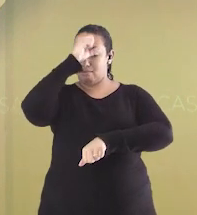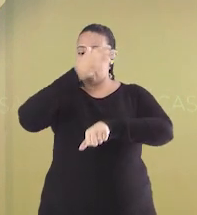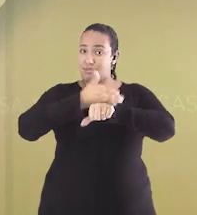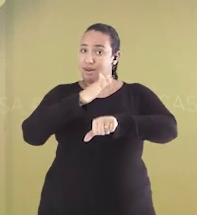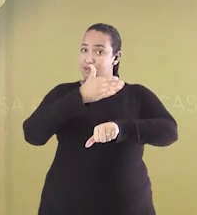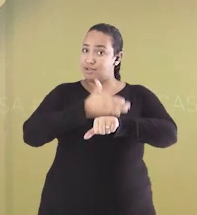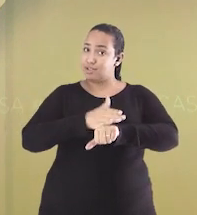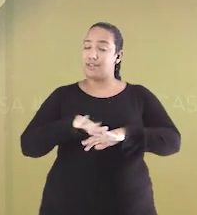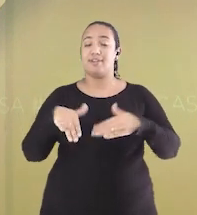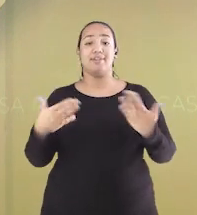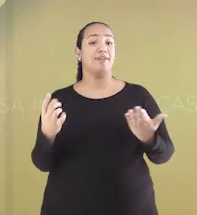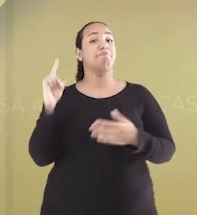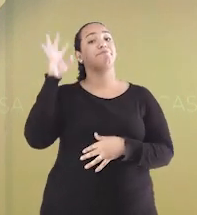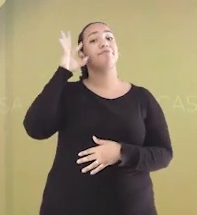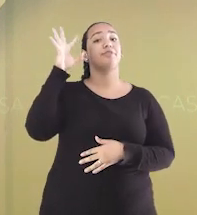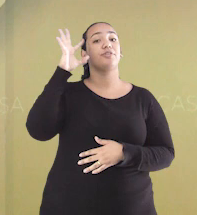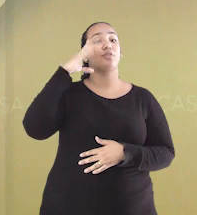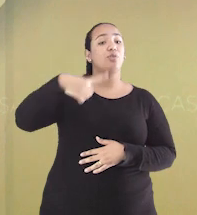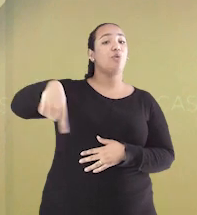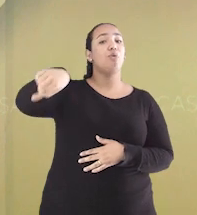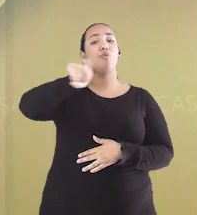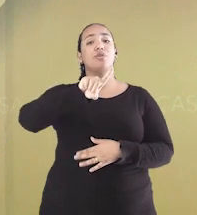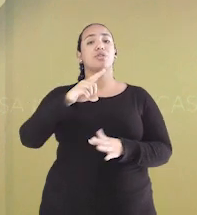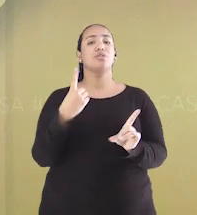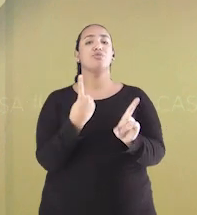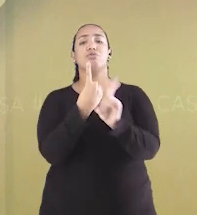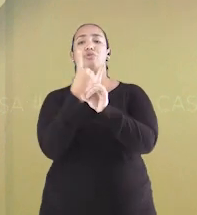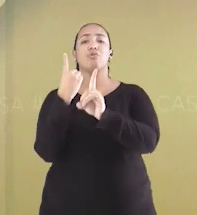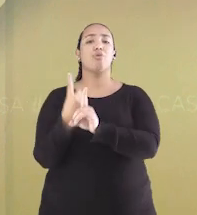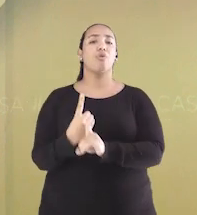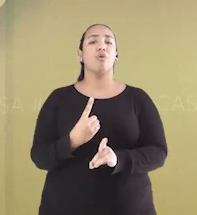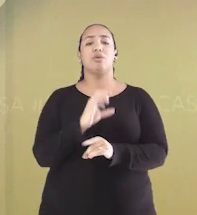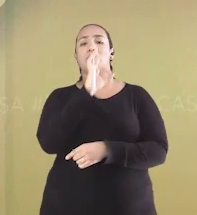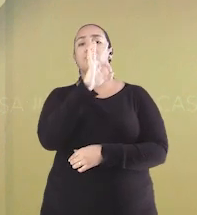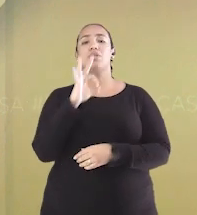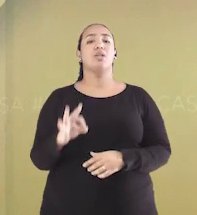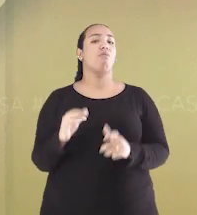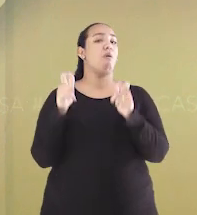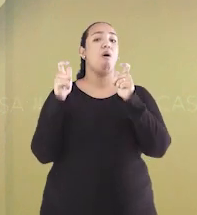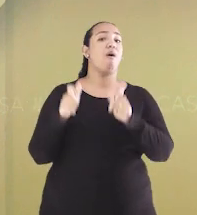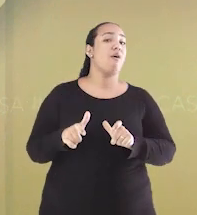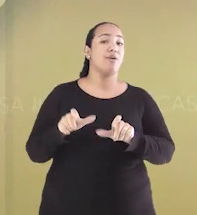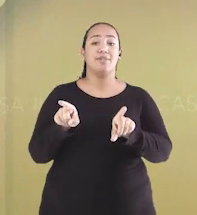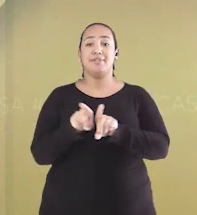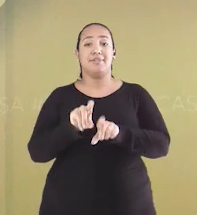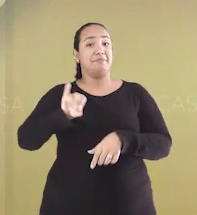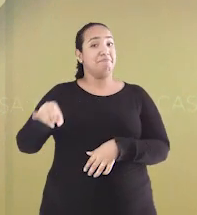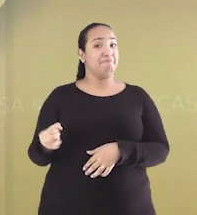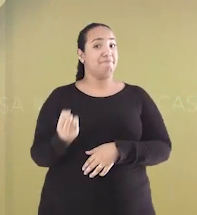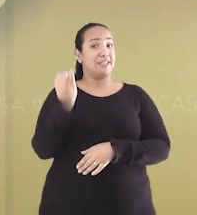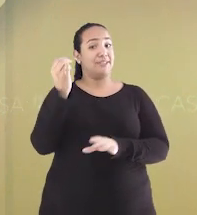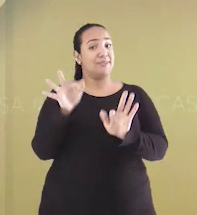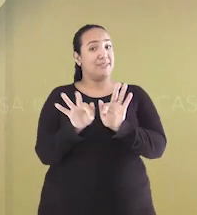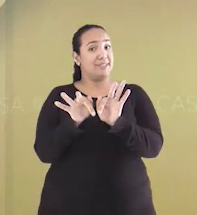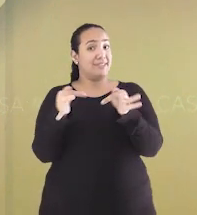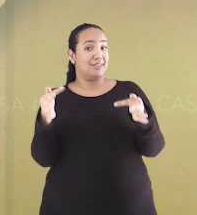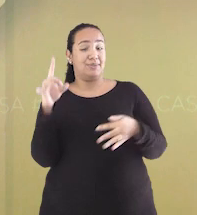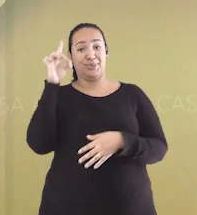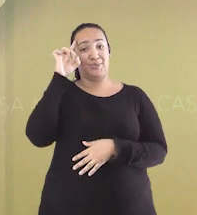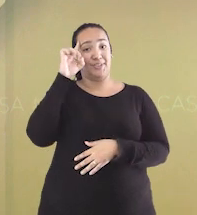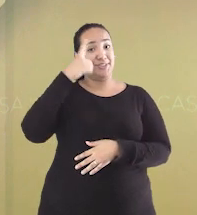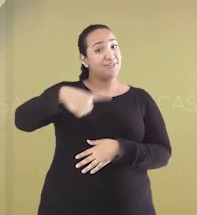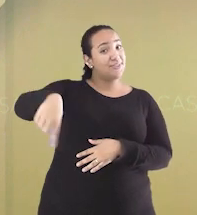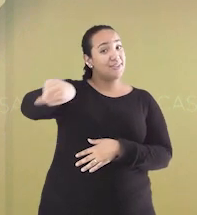hoje? Reflita sobre onde vocês identificam a utilização da porcentagem e dos juros simples no seu